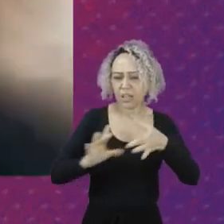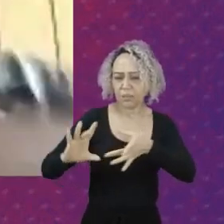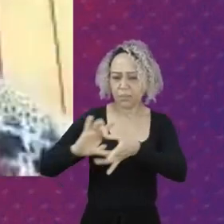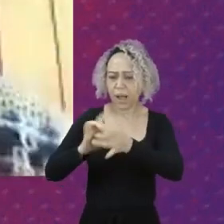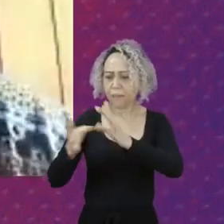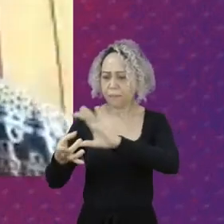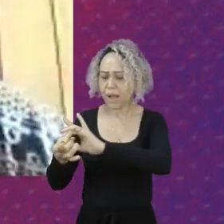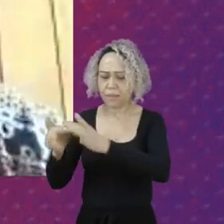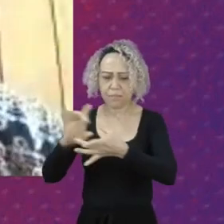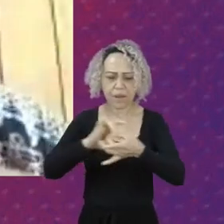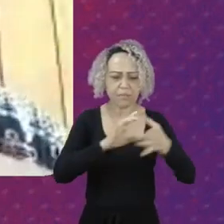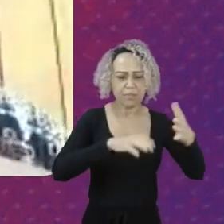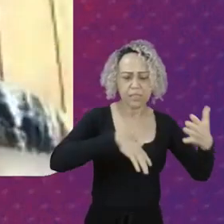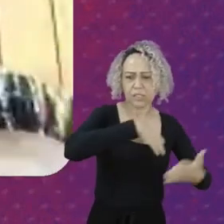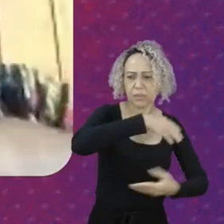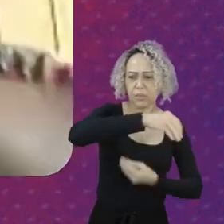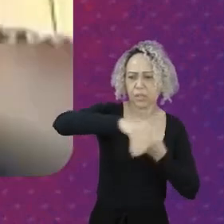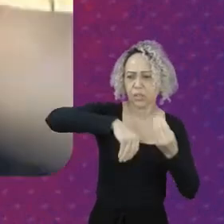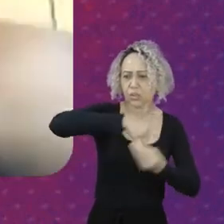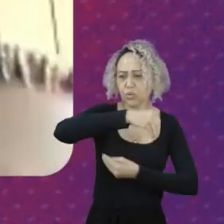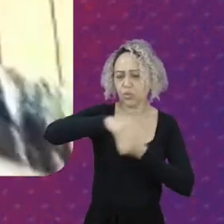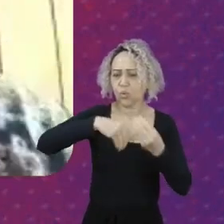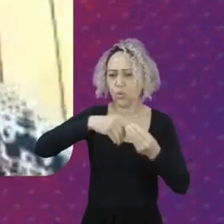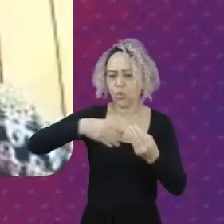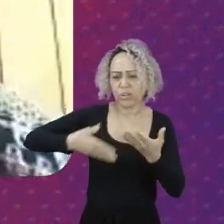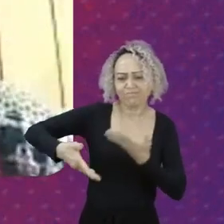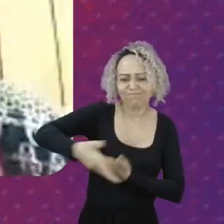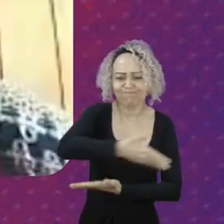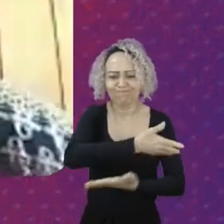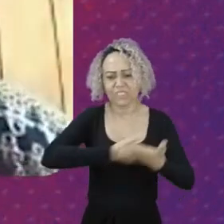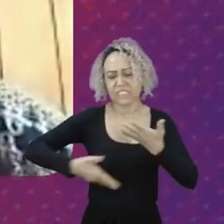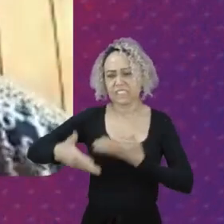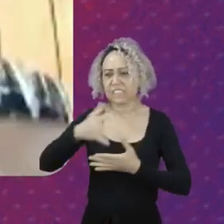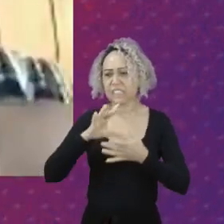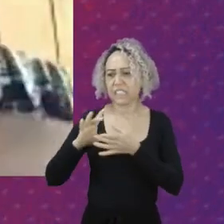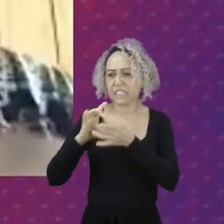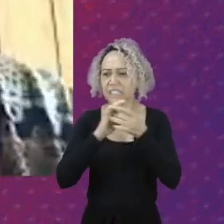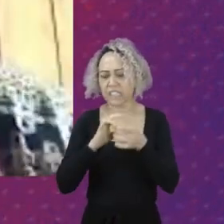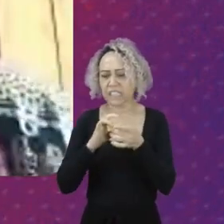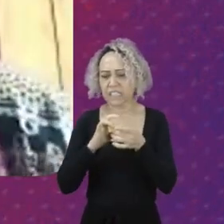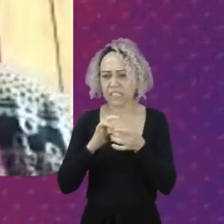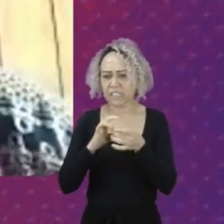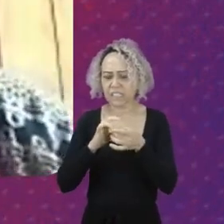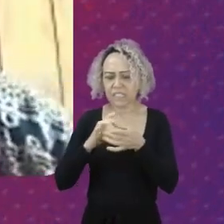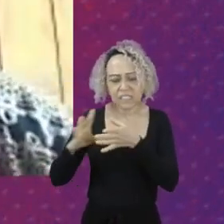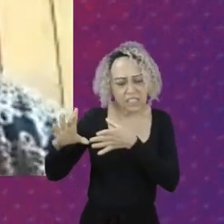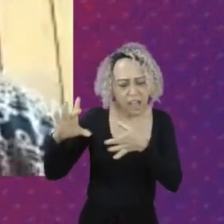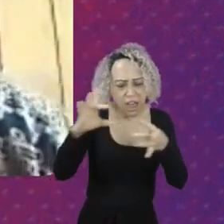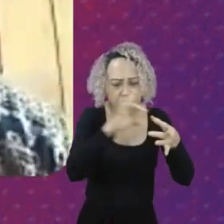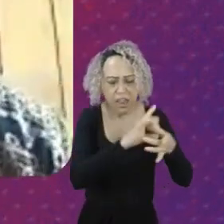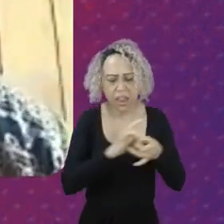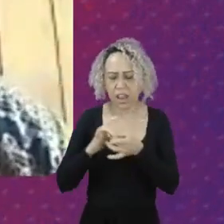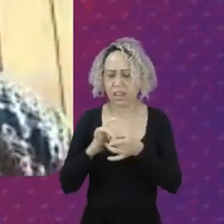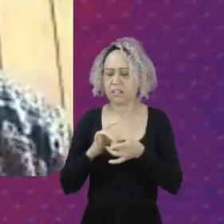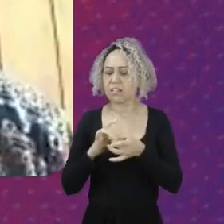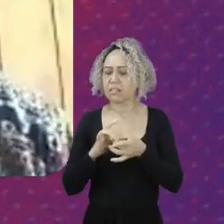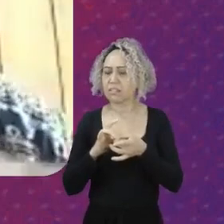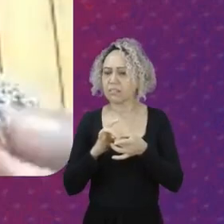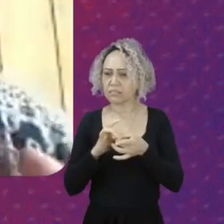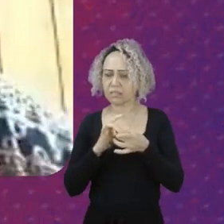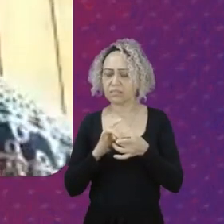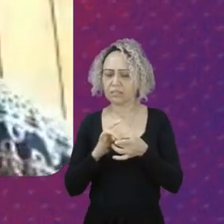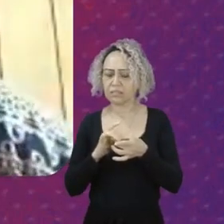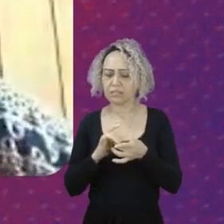se mistura, né? se agrega, se integra. Então, pensar